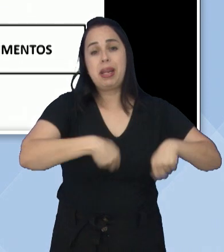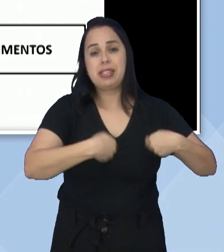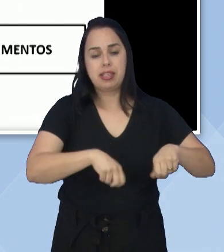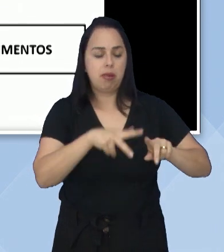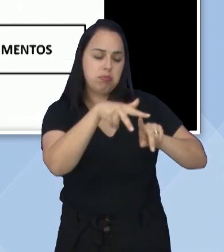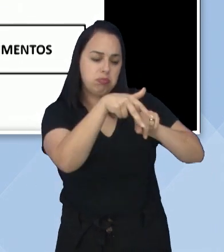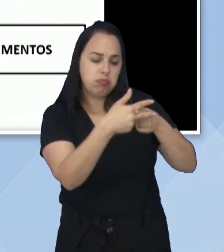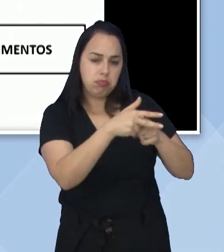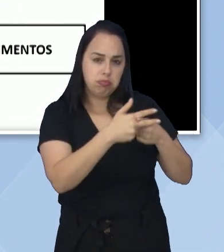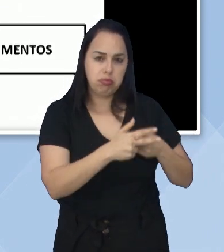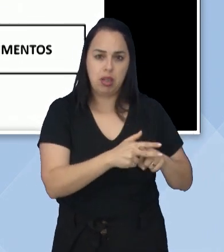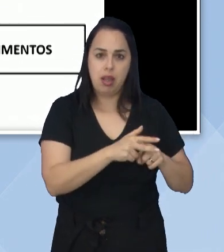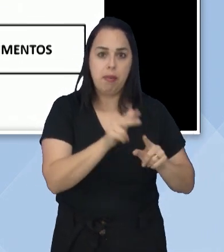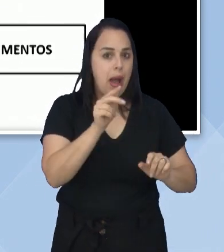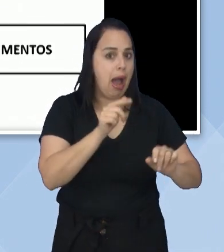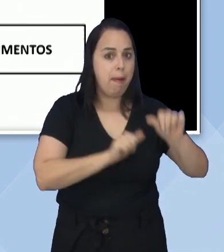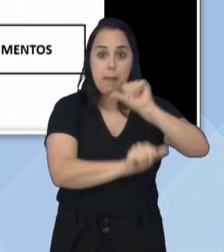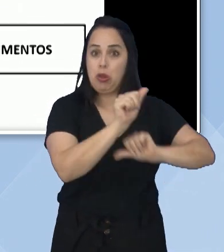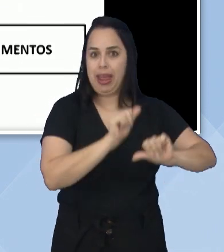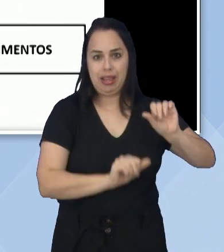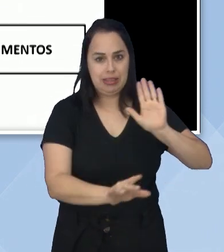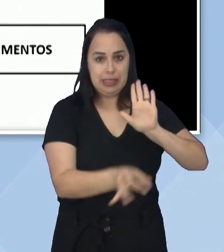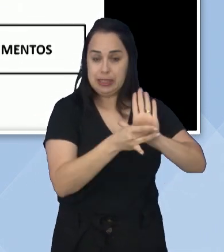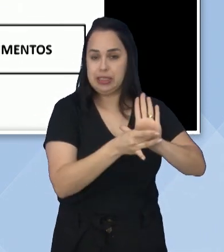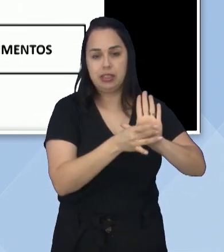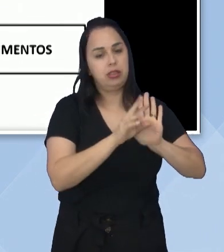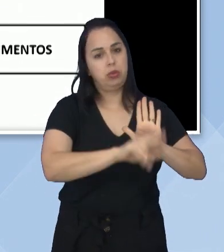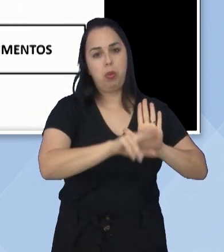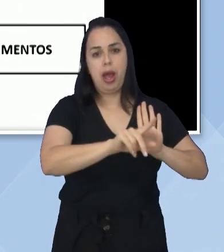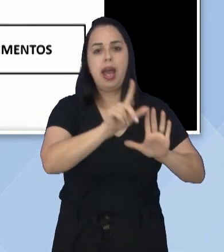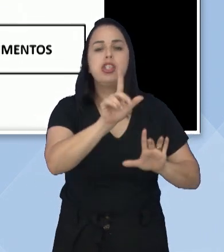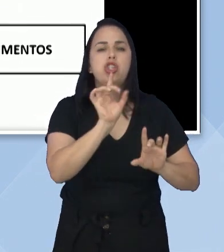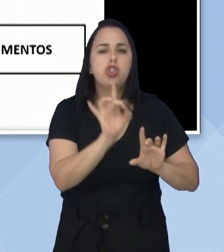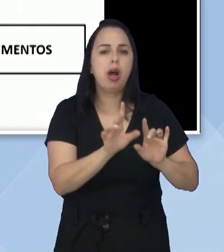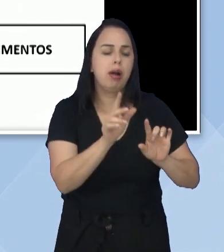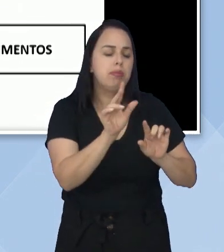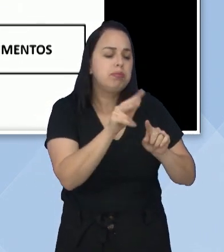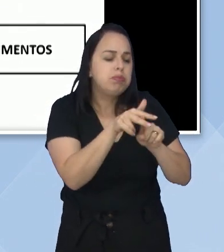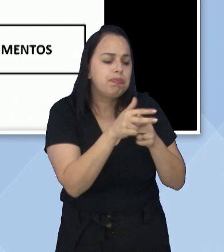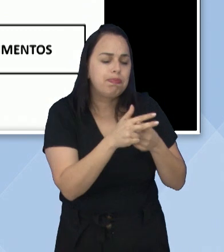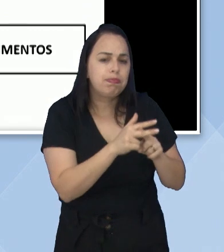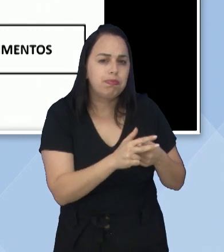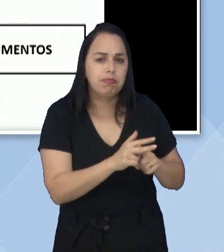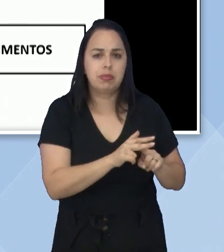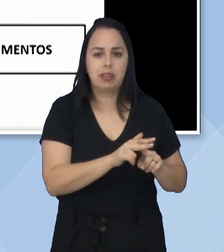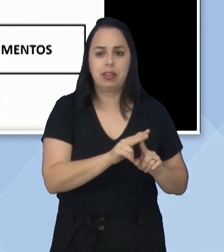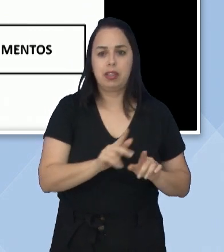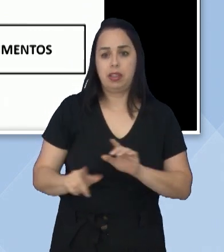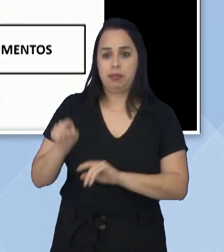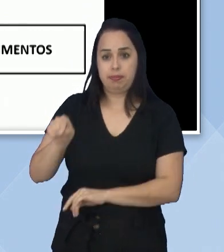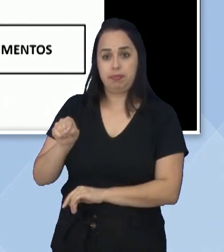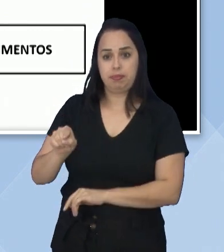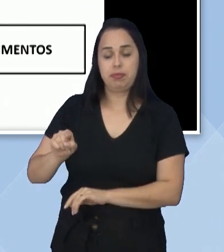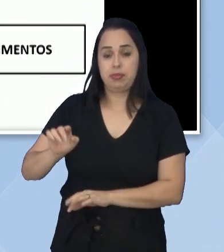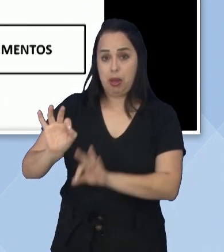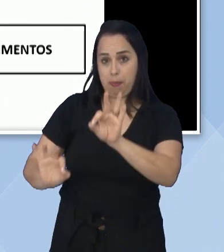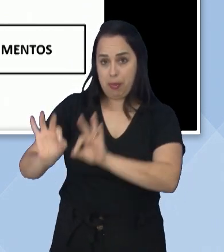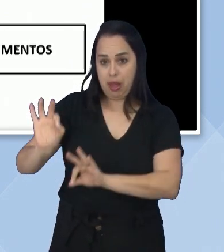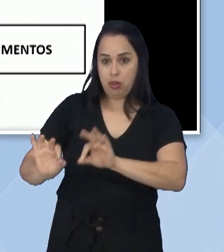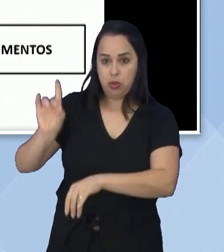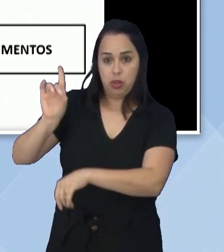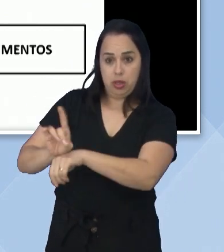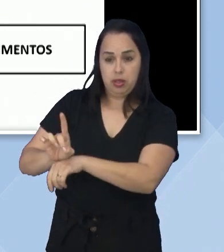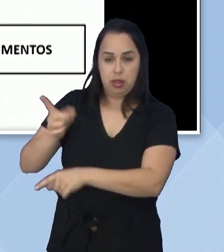necessários sem uma mudança efetiva de zoneamento o mesmo ocorre com o plano diretor a gente percebe que algumas ajudas principalmente na